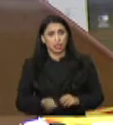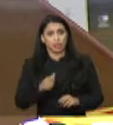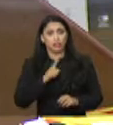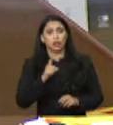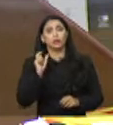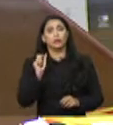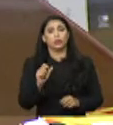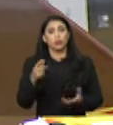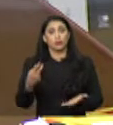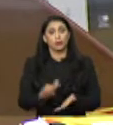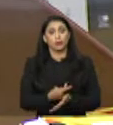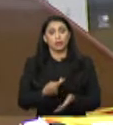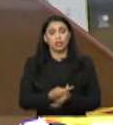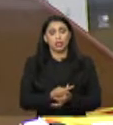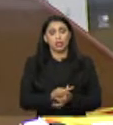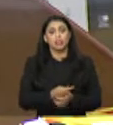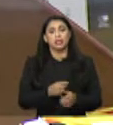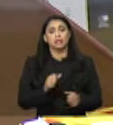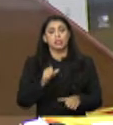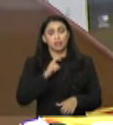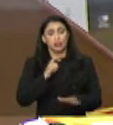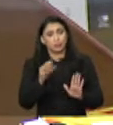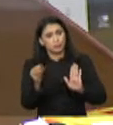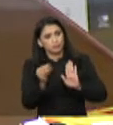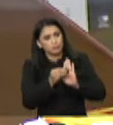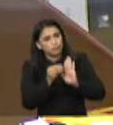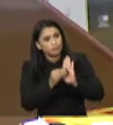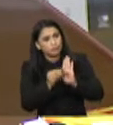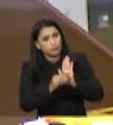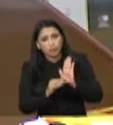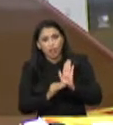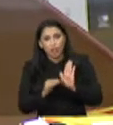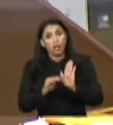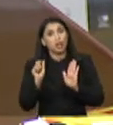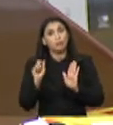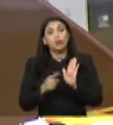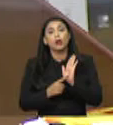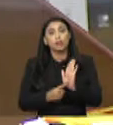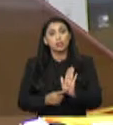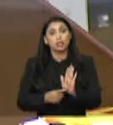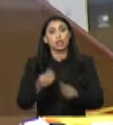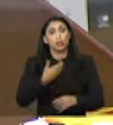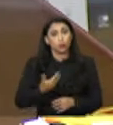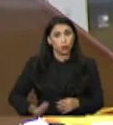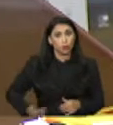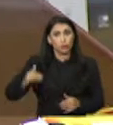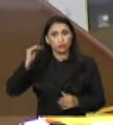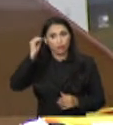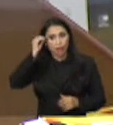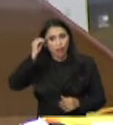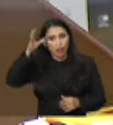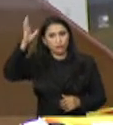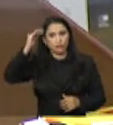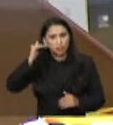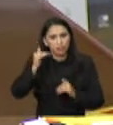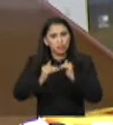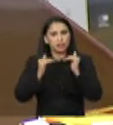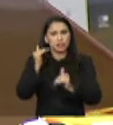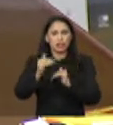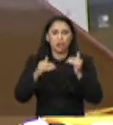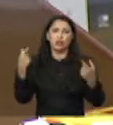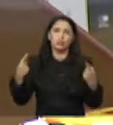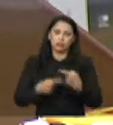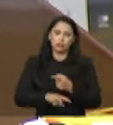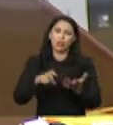resulta do fato de que isso é Edição em si mesma indica avanço no pensamento do Estado a respeito do fato ilícito e